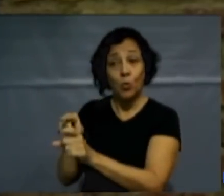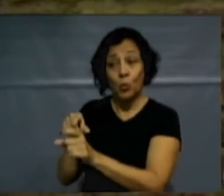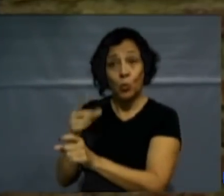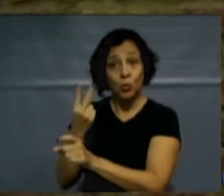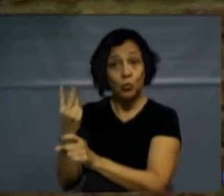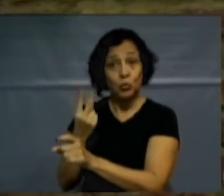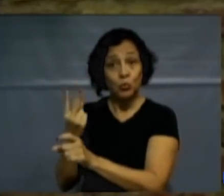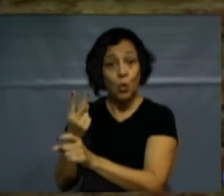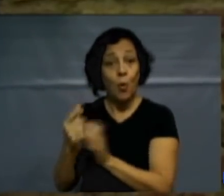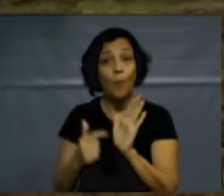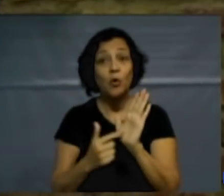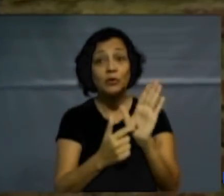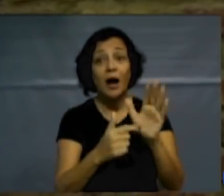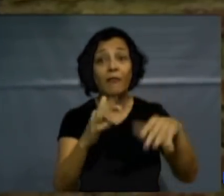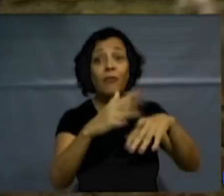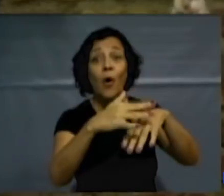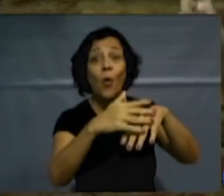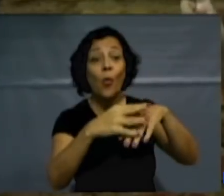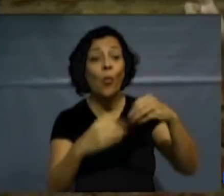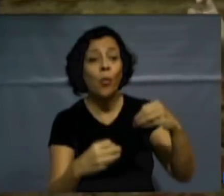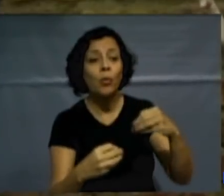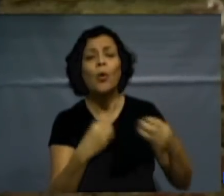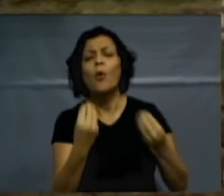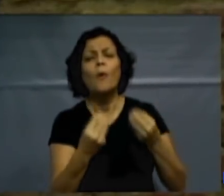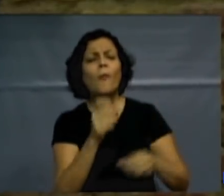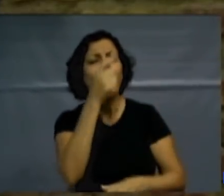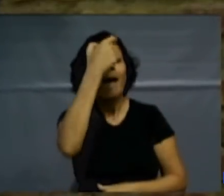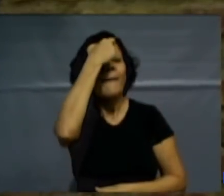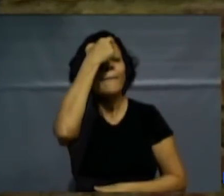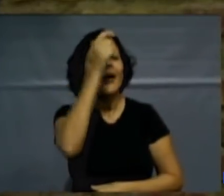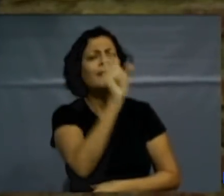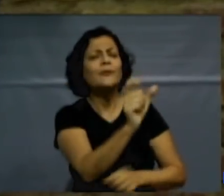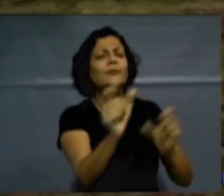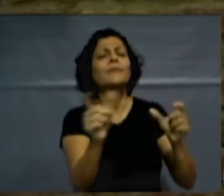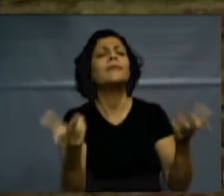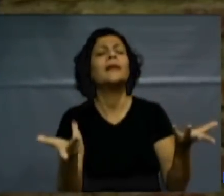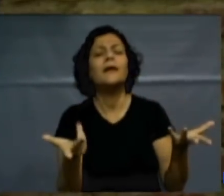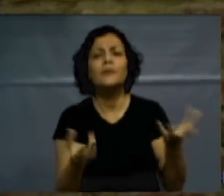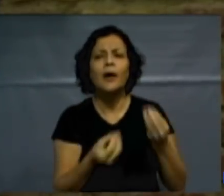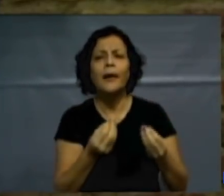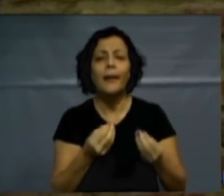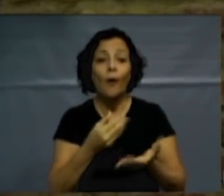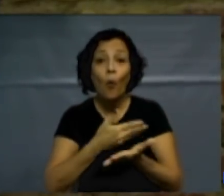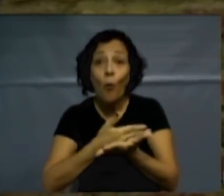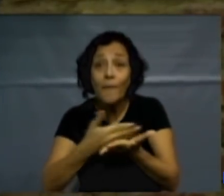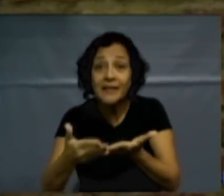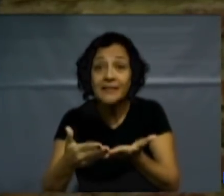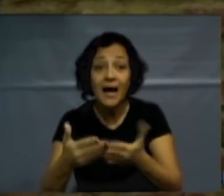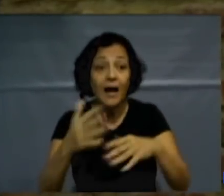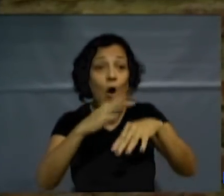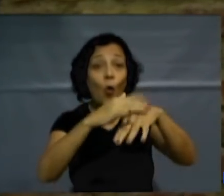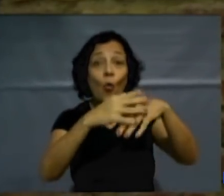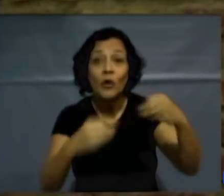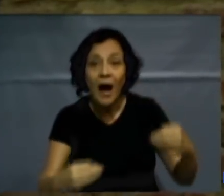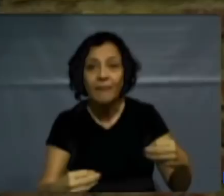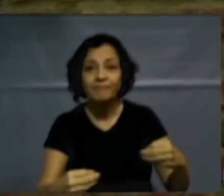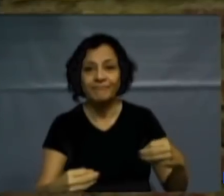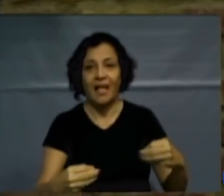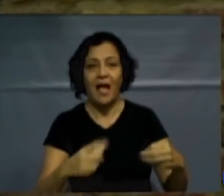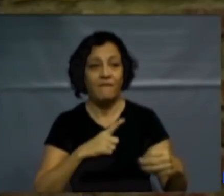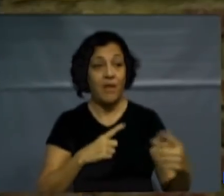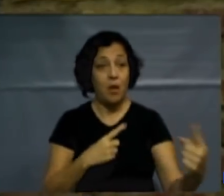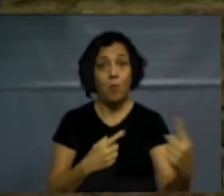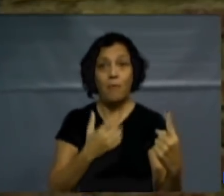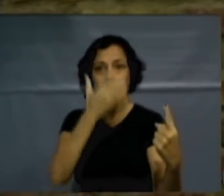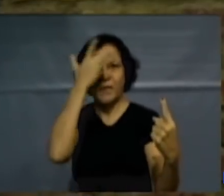curas. Olha como é que é a mente do povo, vamos ver se não mudou muita coisa hoje. Eles começaram a curar. Aí vem um ancião da tribo e falou,